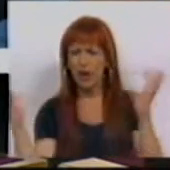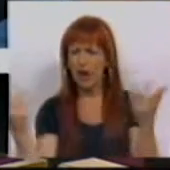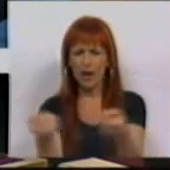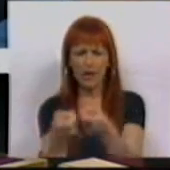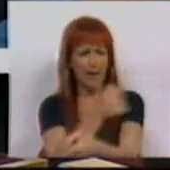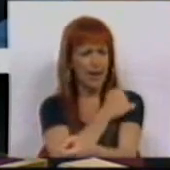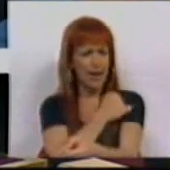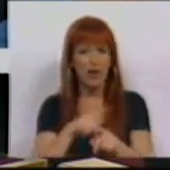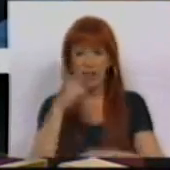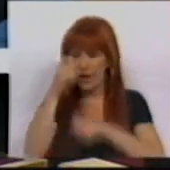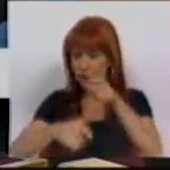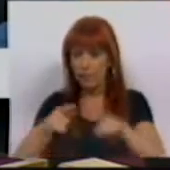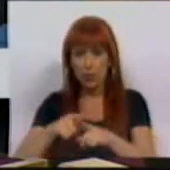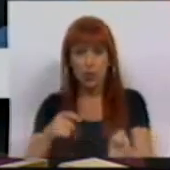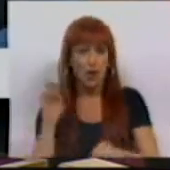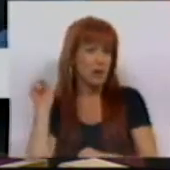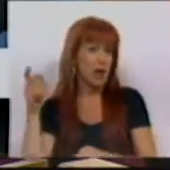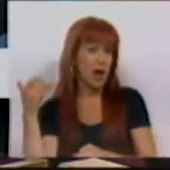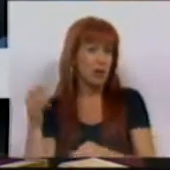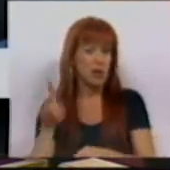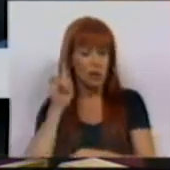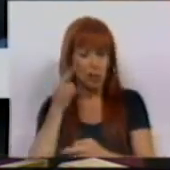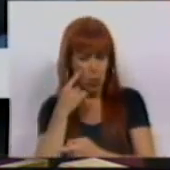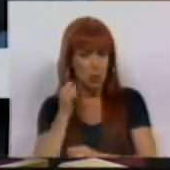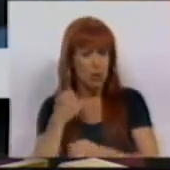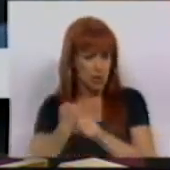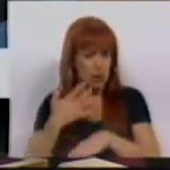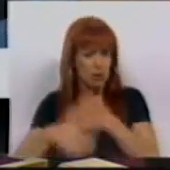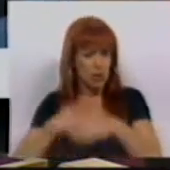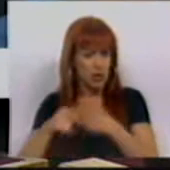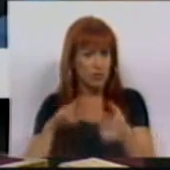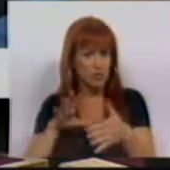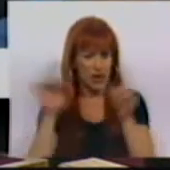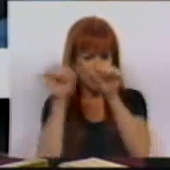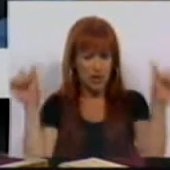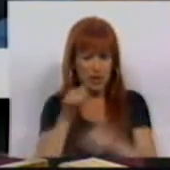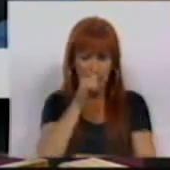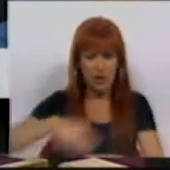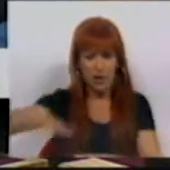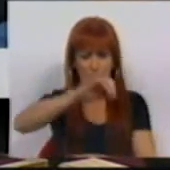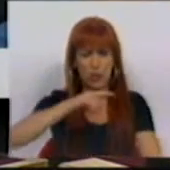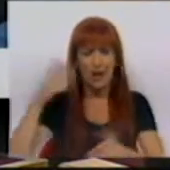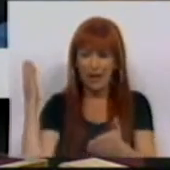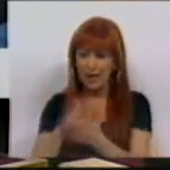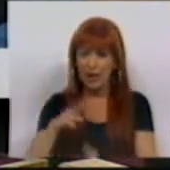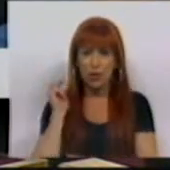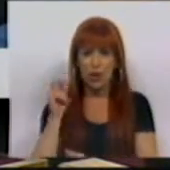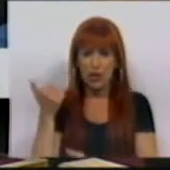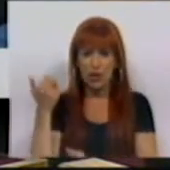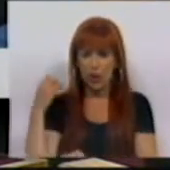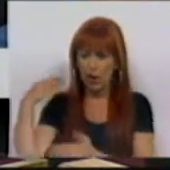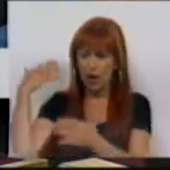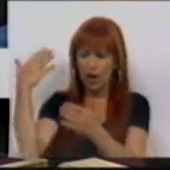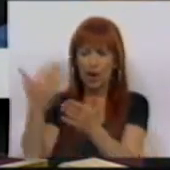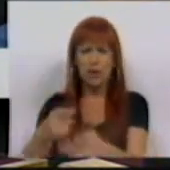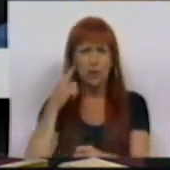residentes. Populações há séculos conhecedoras das dinâmicas de funcionamento do sistema lagunar e que, desde os anos 50,